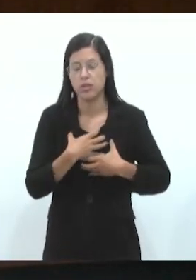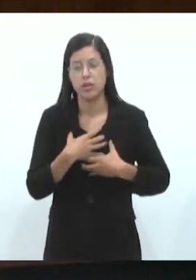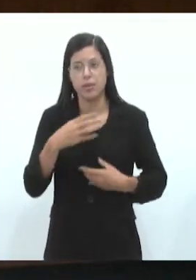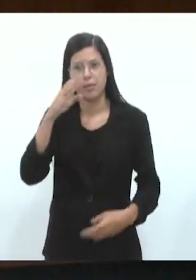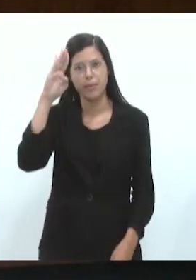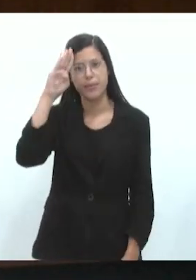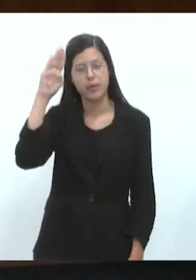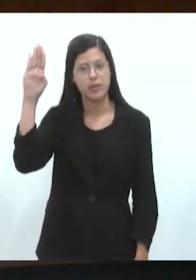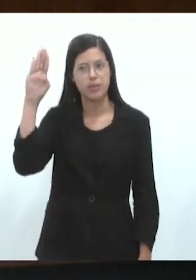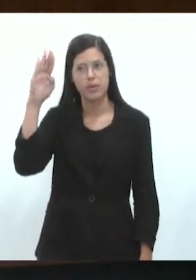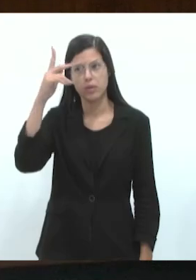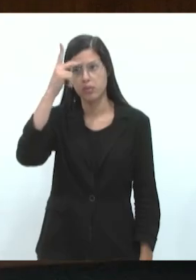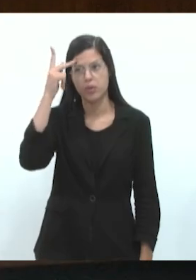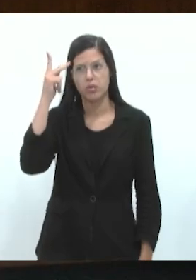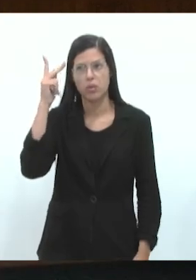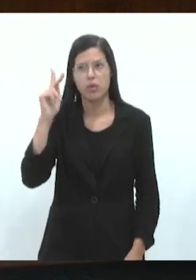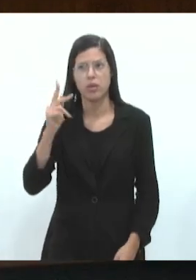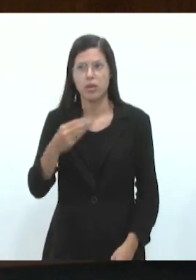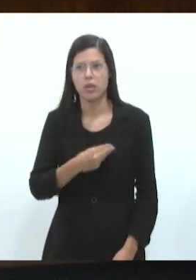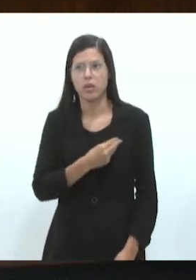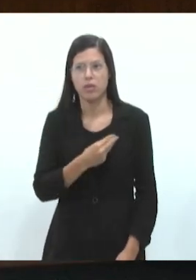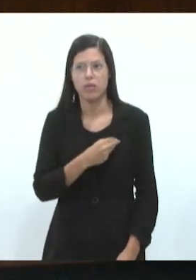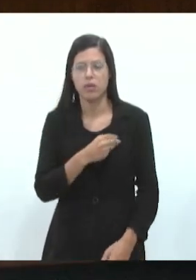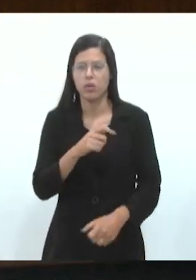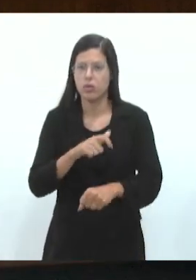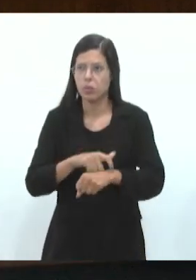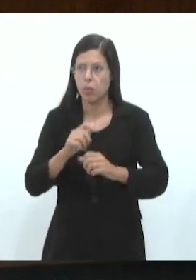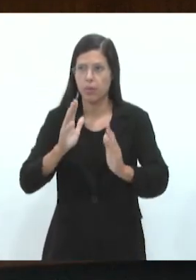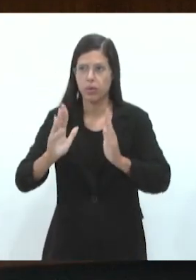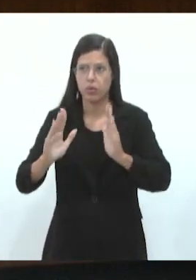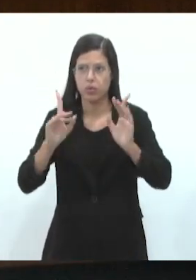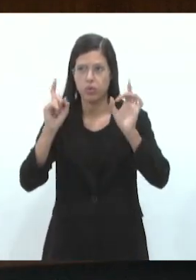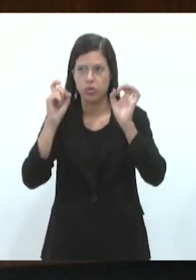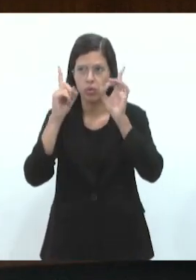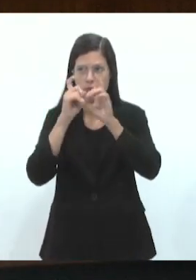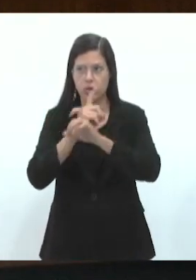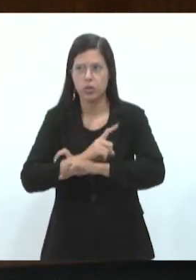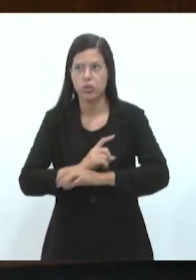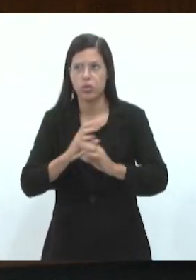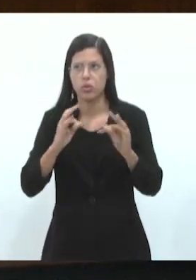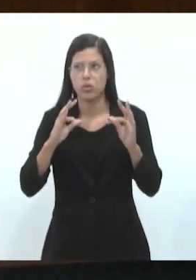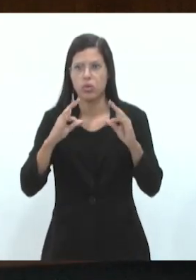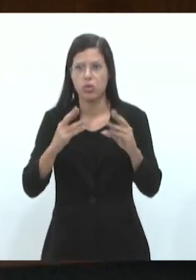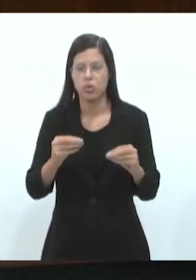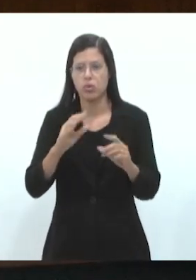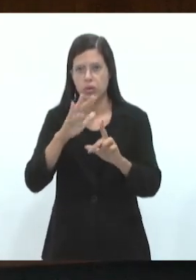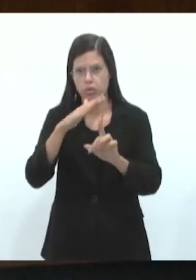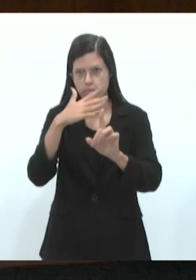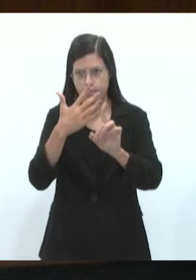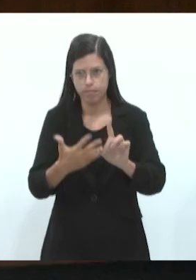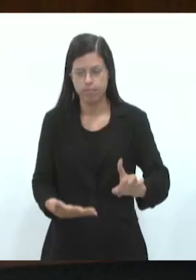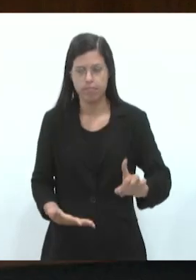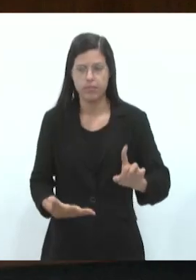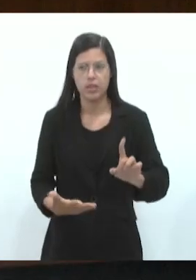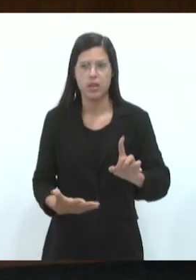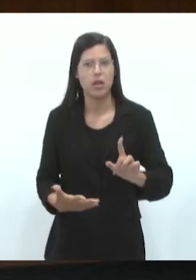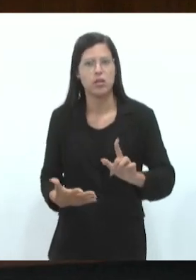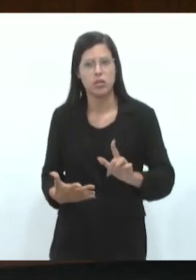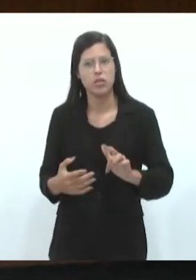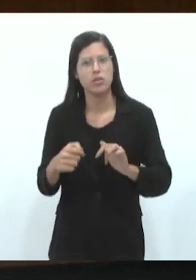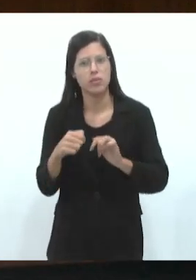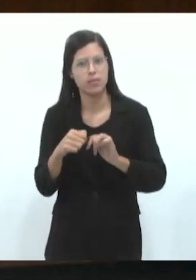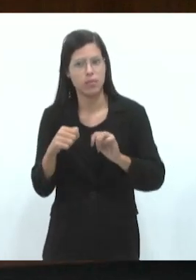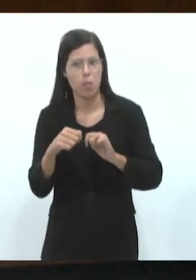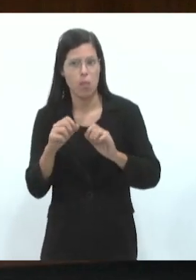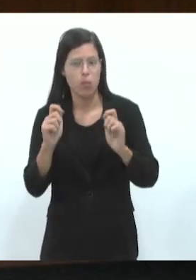principalmente aqueles que conviveram com essa dura época. E todas as homenagens que puderem ser feitas a Eunice